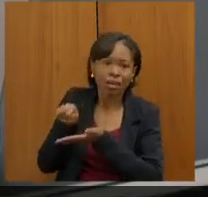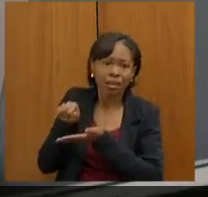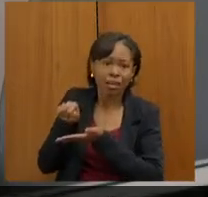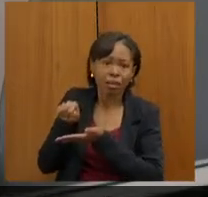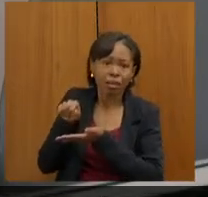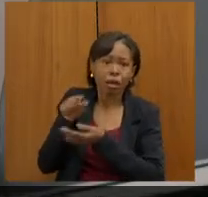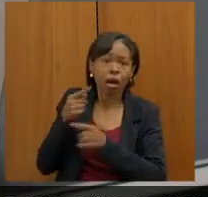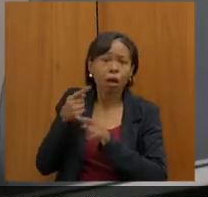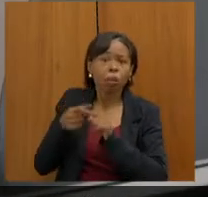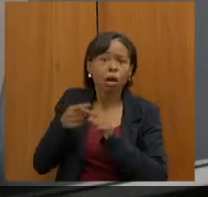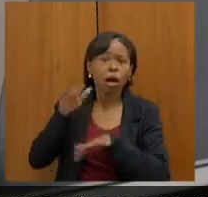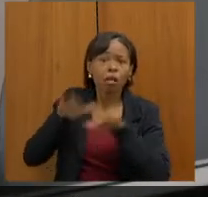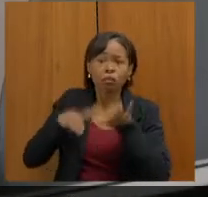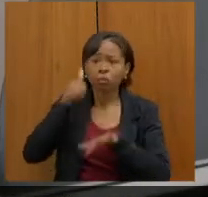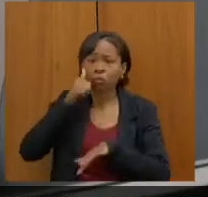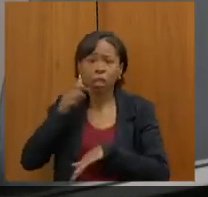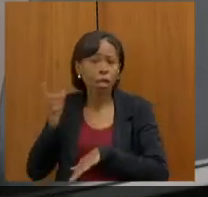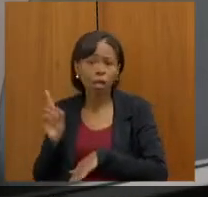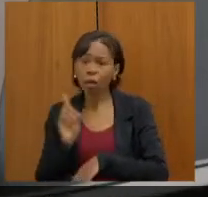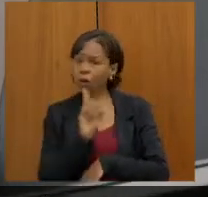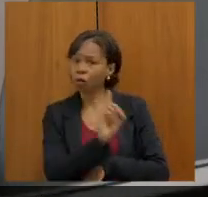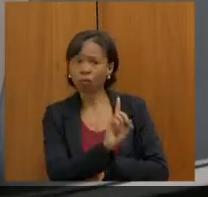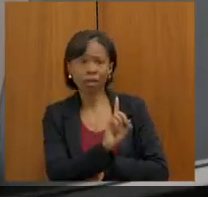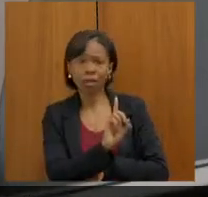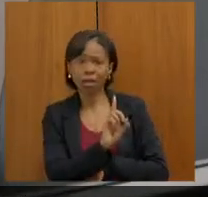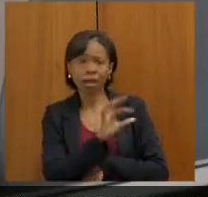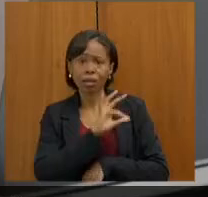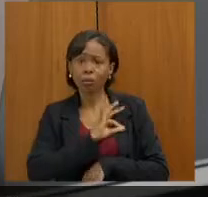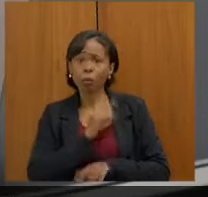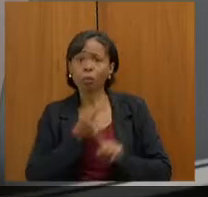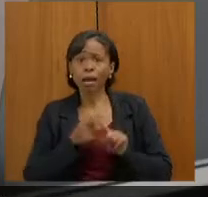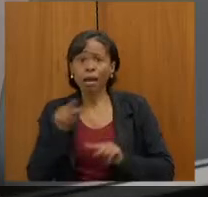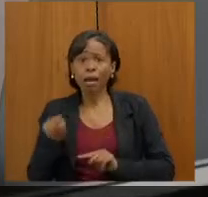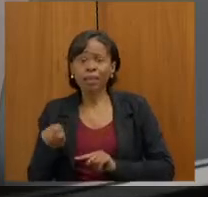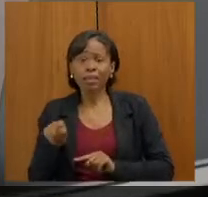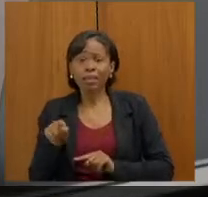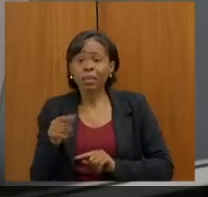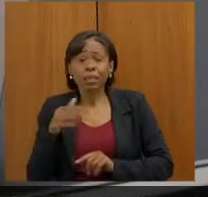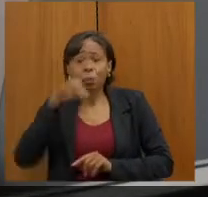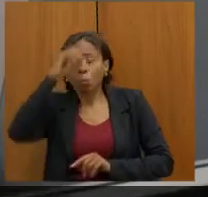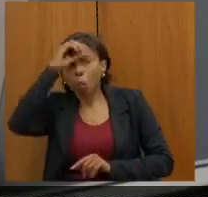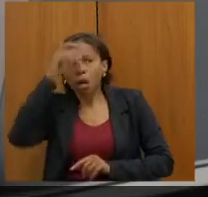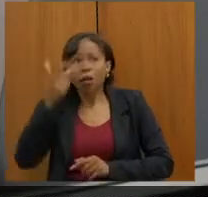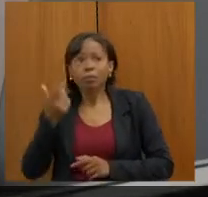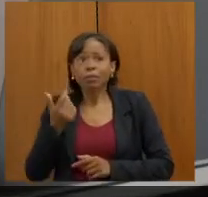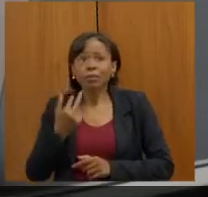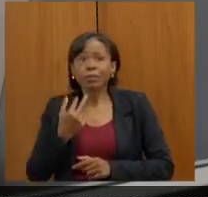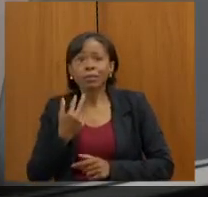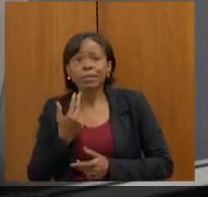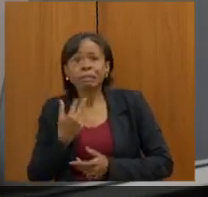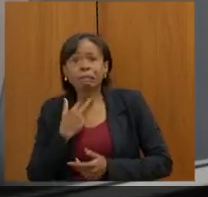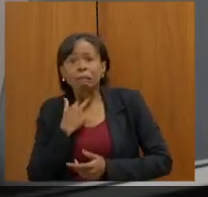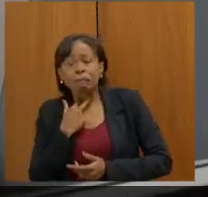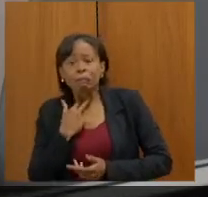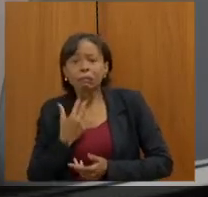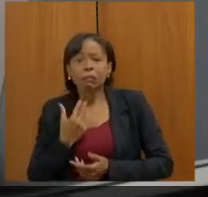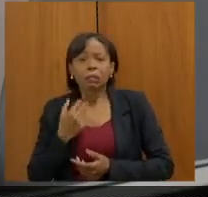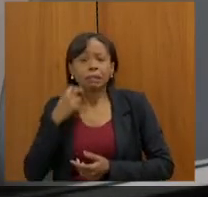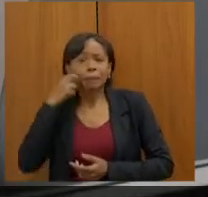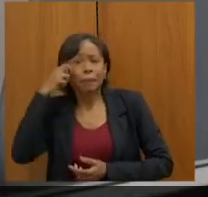não tem condições outro que tem vergonha dos familiares ou com os familiares querem que ela se mantenha naquele relacionamento